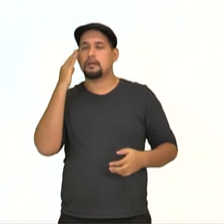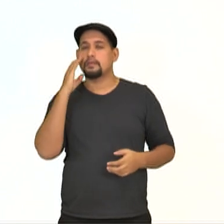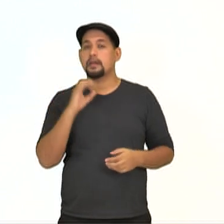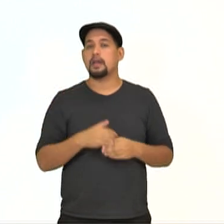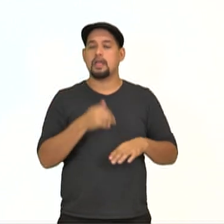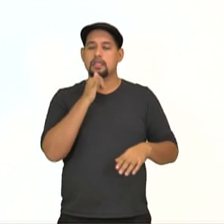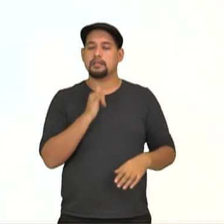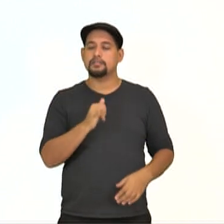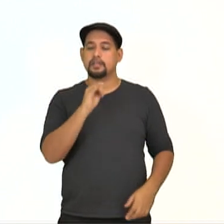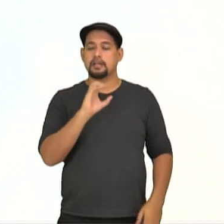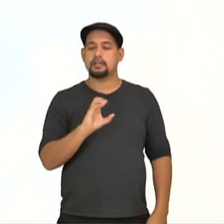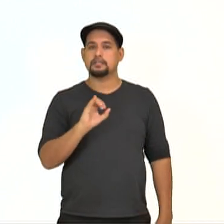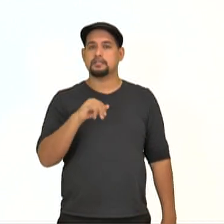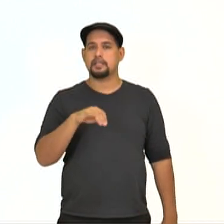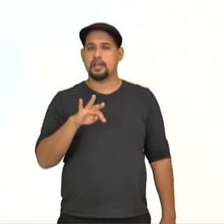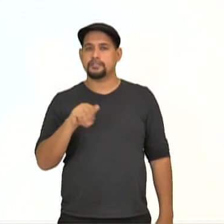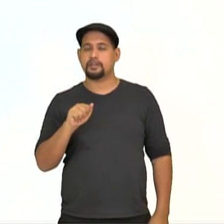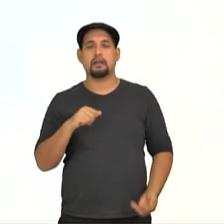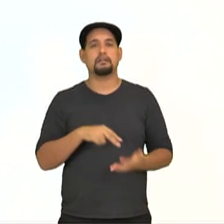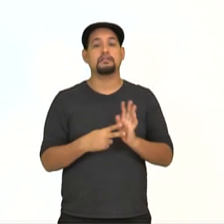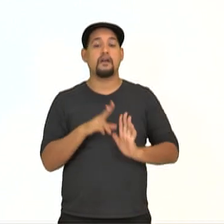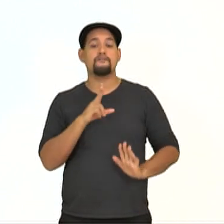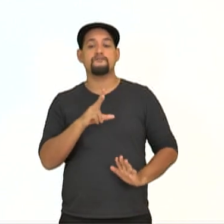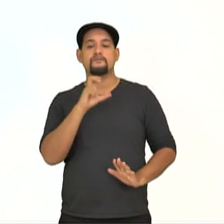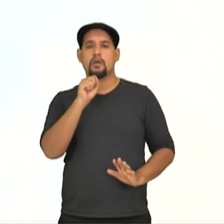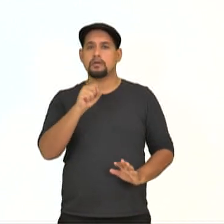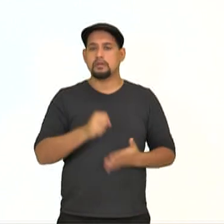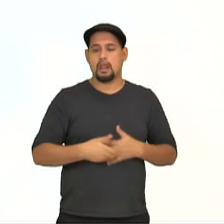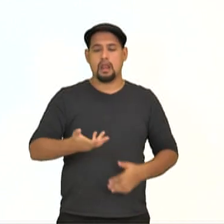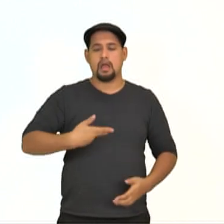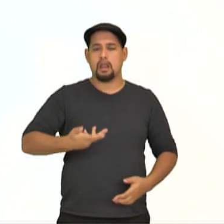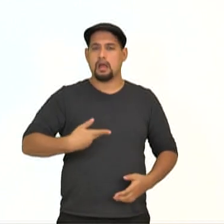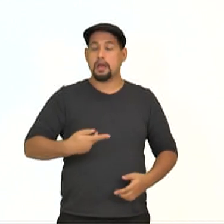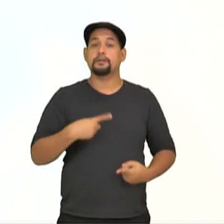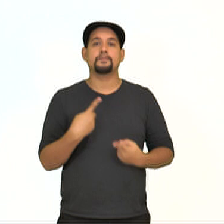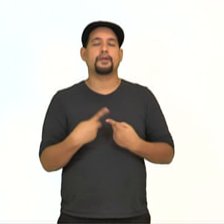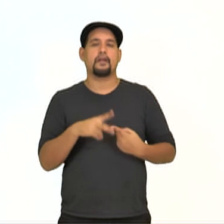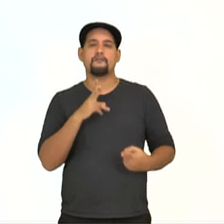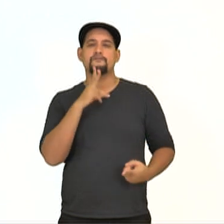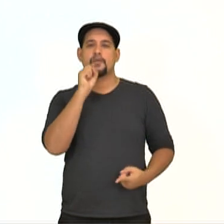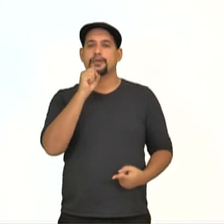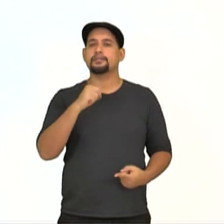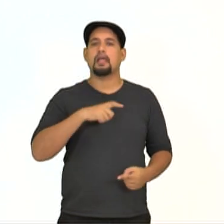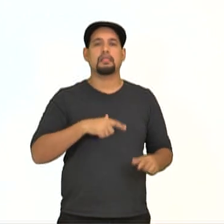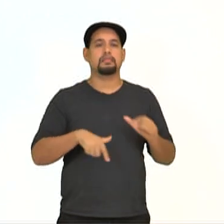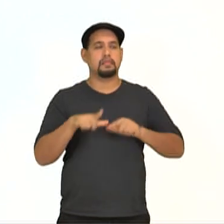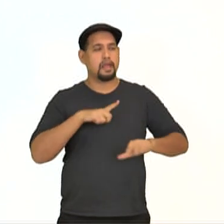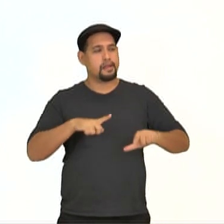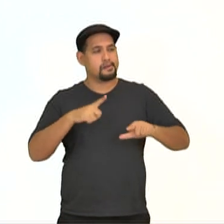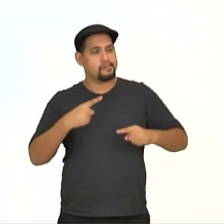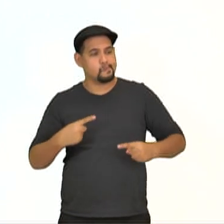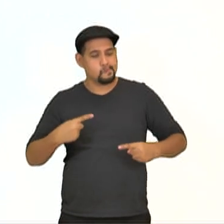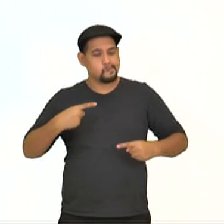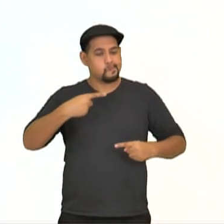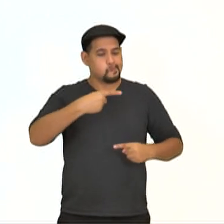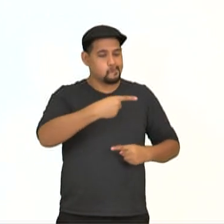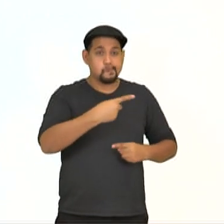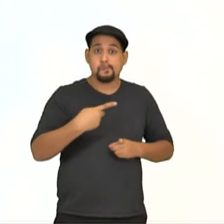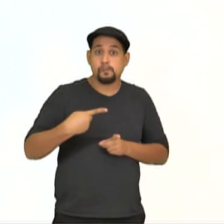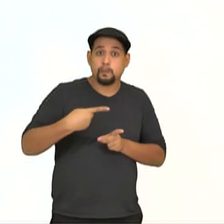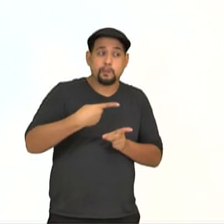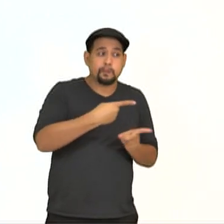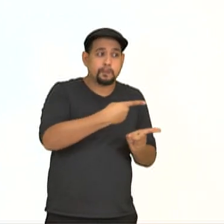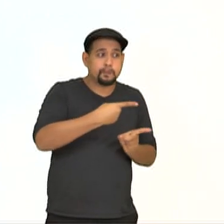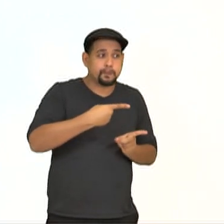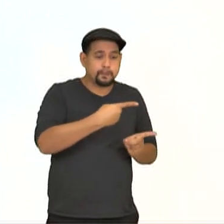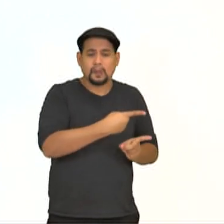cinética. Trabalho mecânico é o produto da força pelo deslocamento, já que a força aqui atua na mesma direção do deslocamento. Não